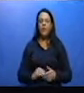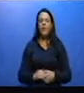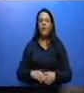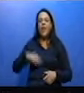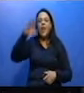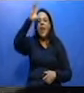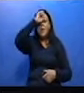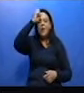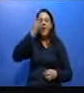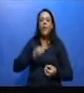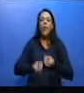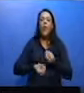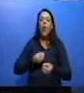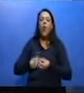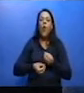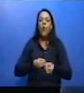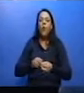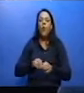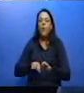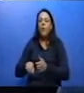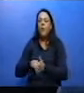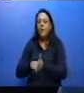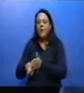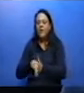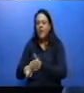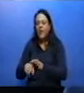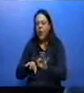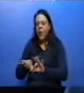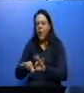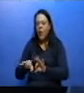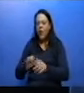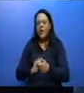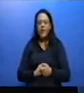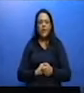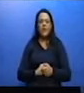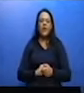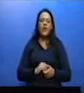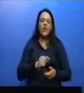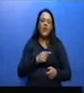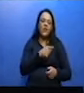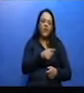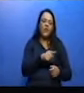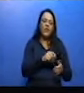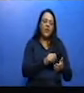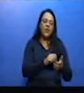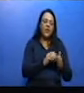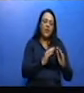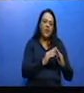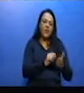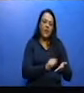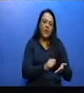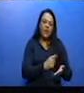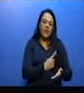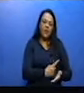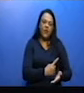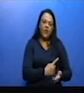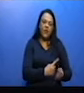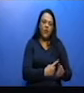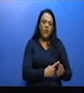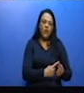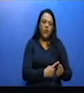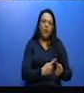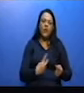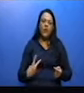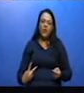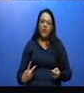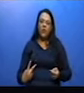pesquisa. E vocês terão que fazer a tarefa número 1 e 2 da página 125 e 126. Olha